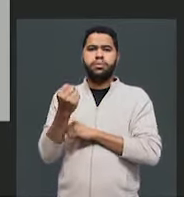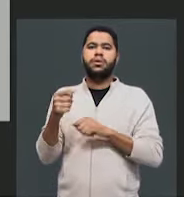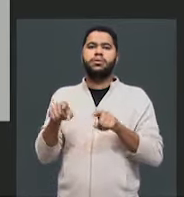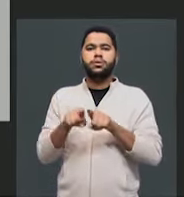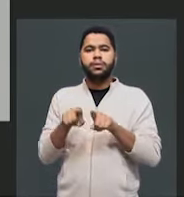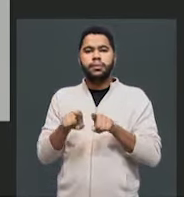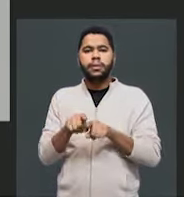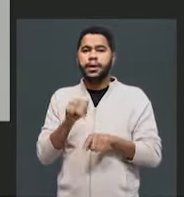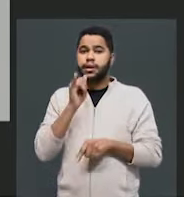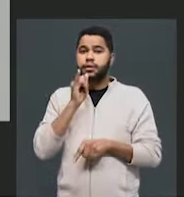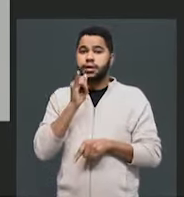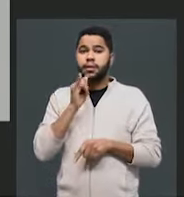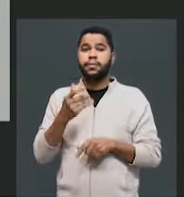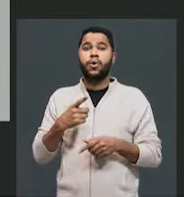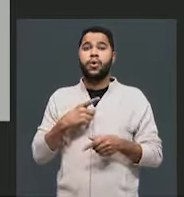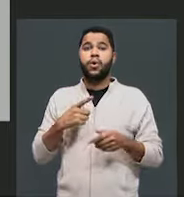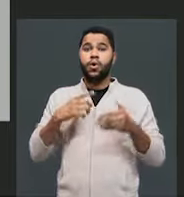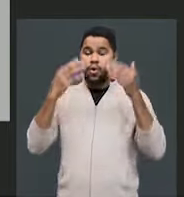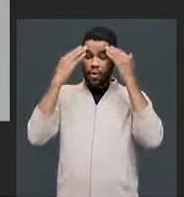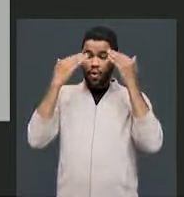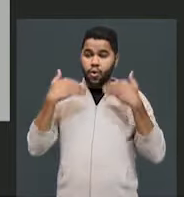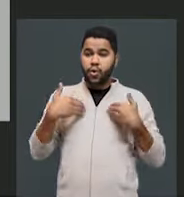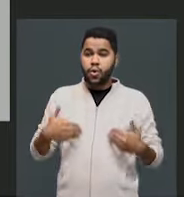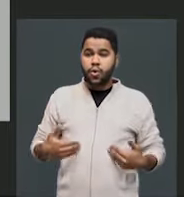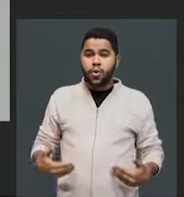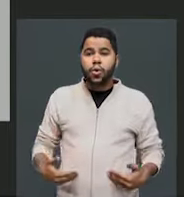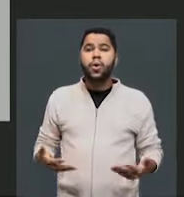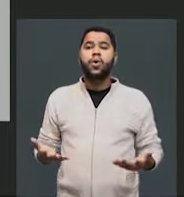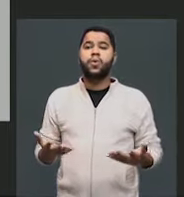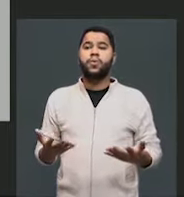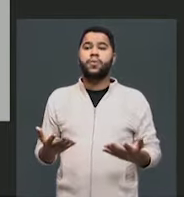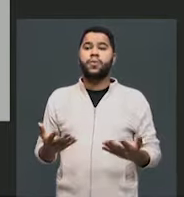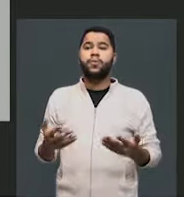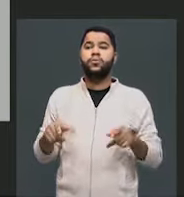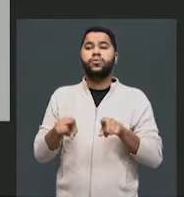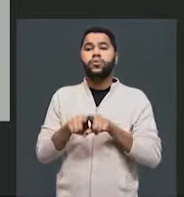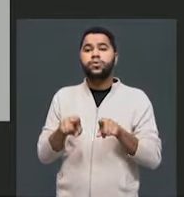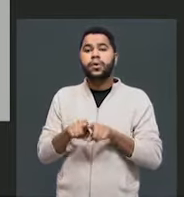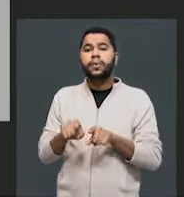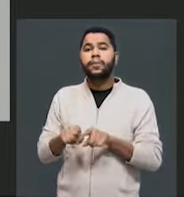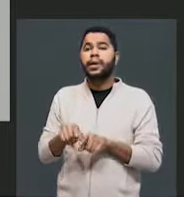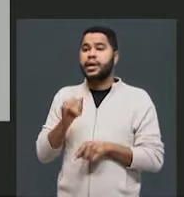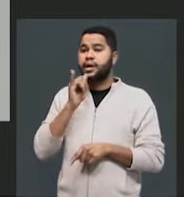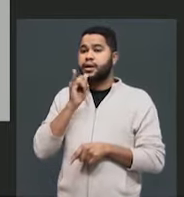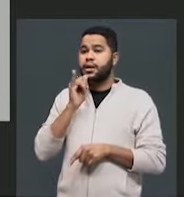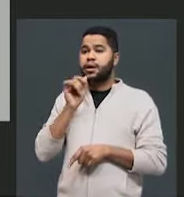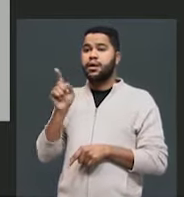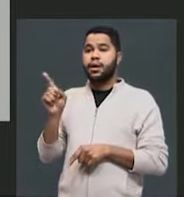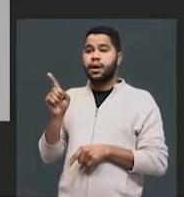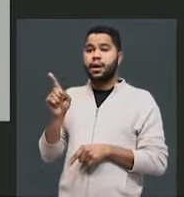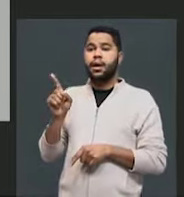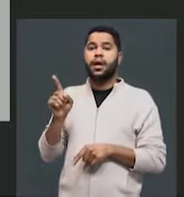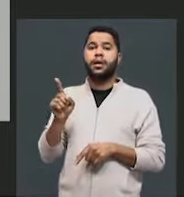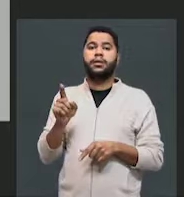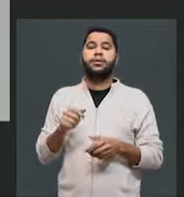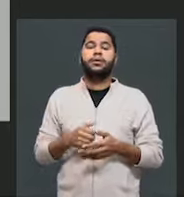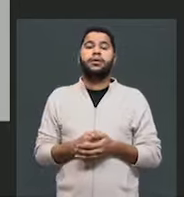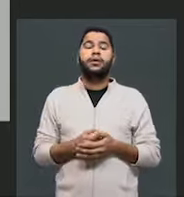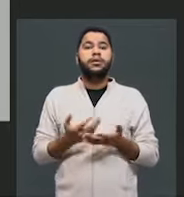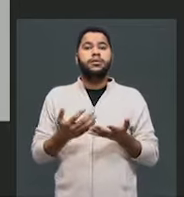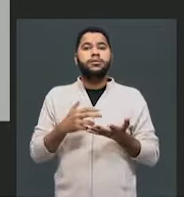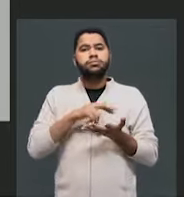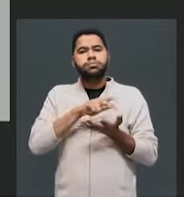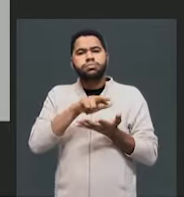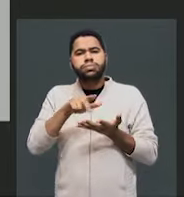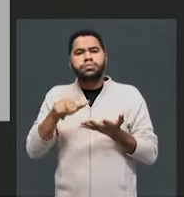aqui, olha, corpos cavernosos e corpos esponjosos, né? São